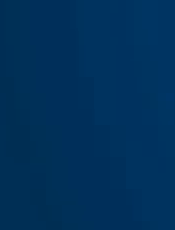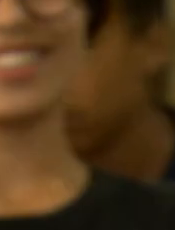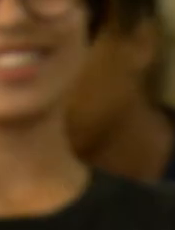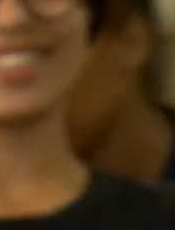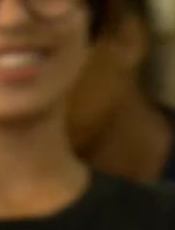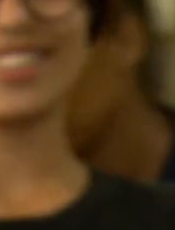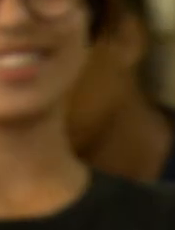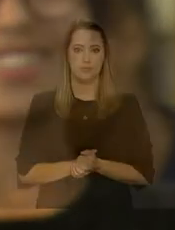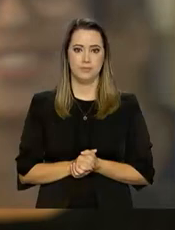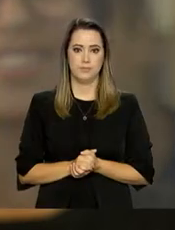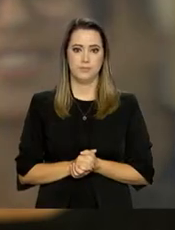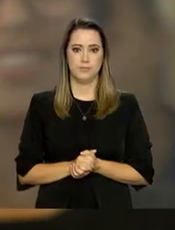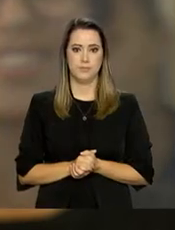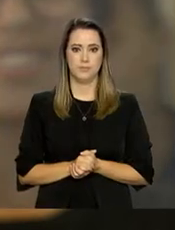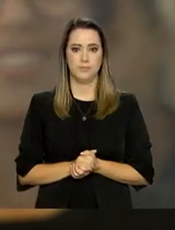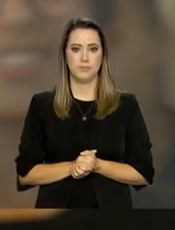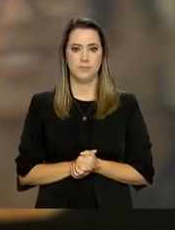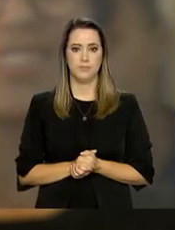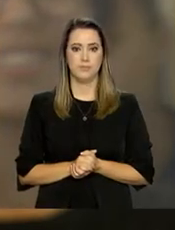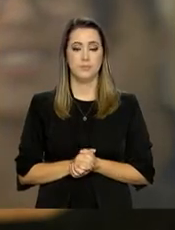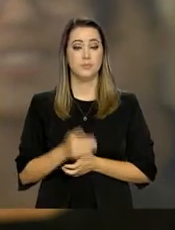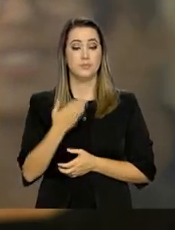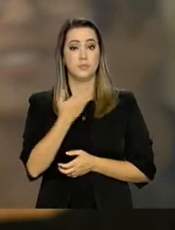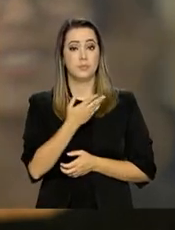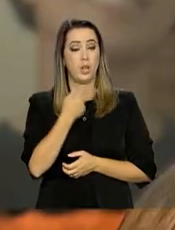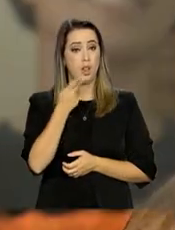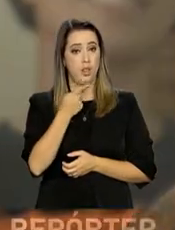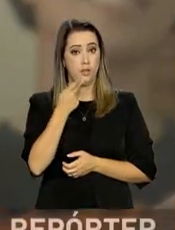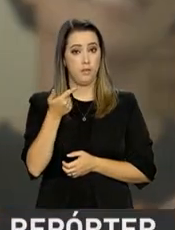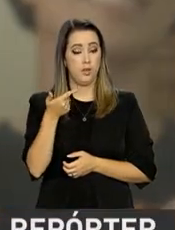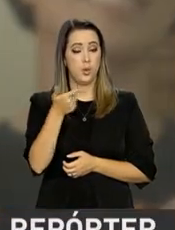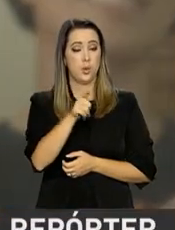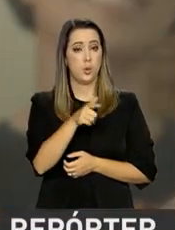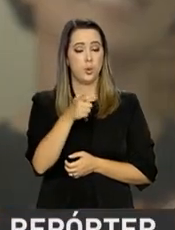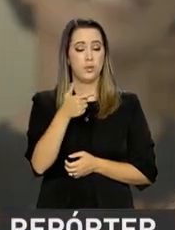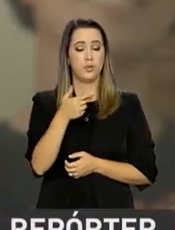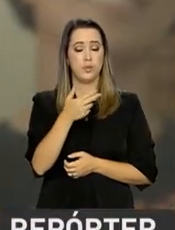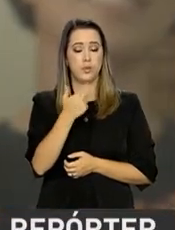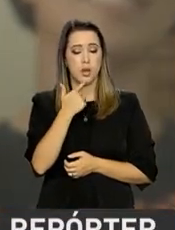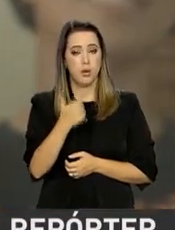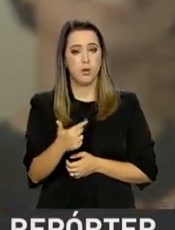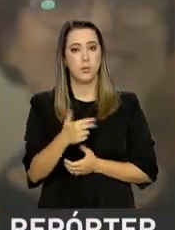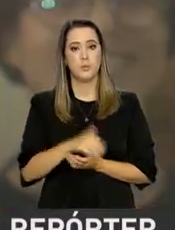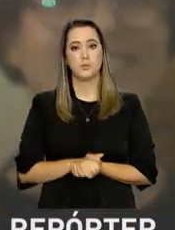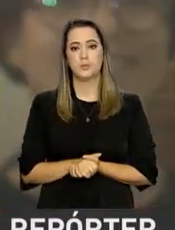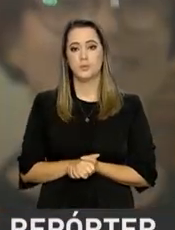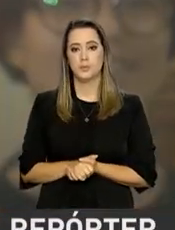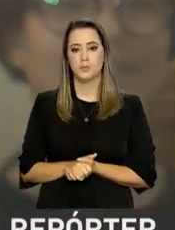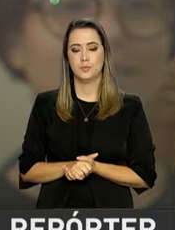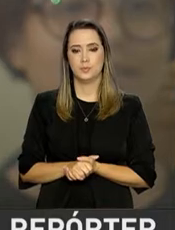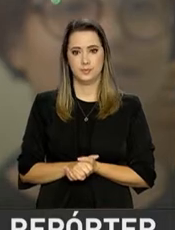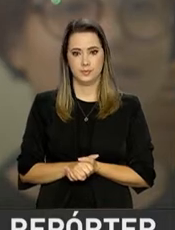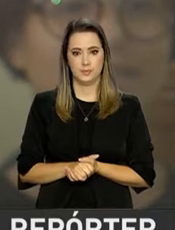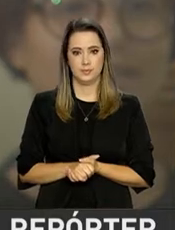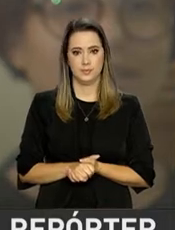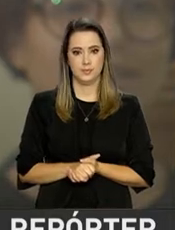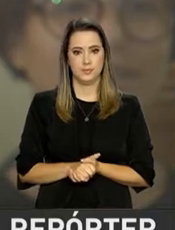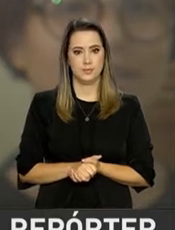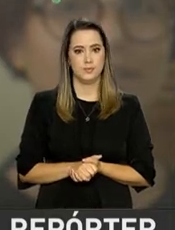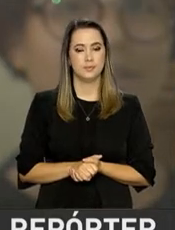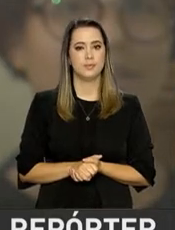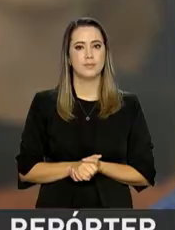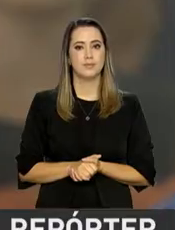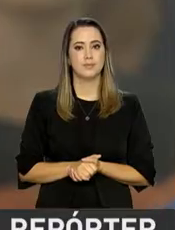a lota onde vi comer na rua brasília olá amigos bebidas à brasília na sombra niels